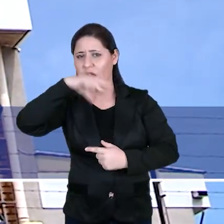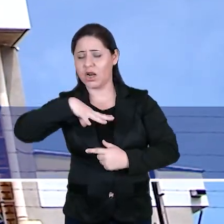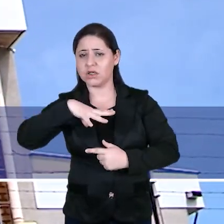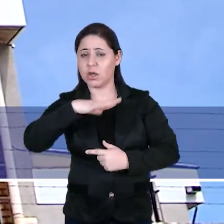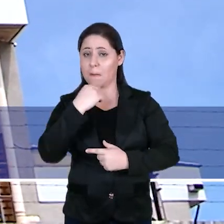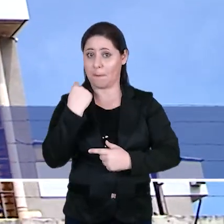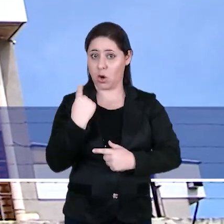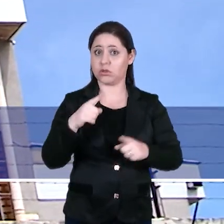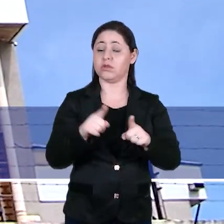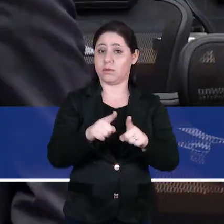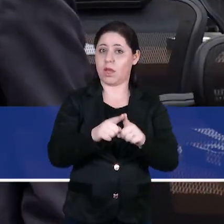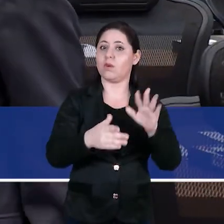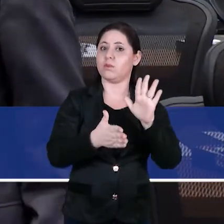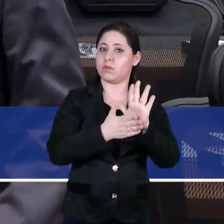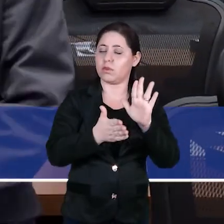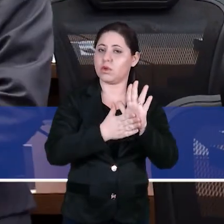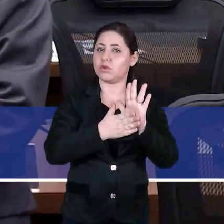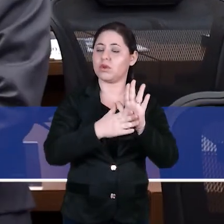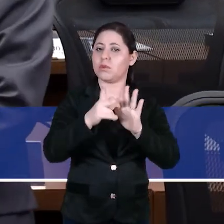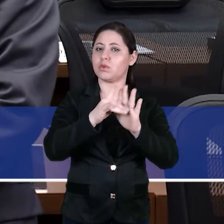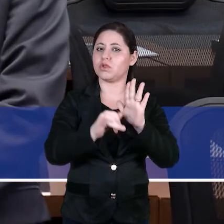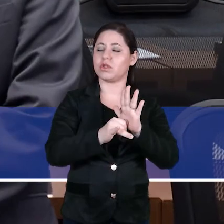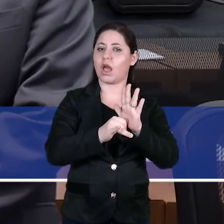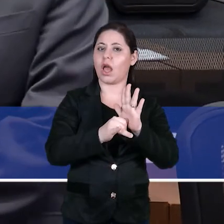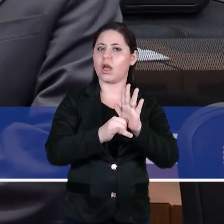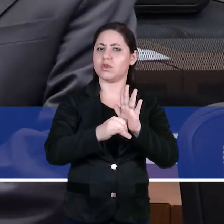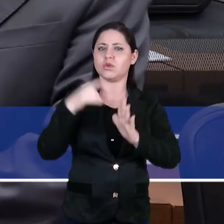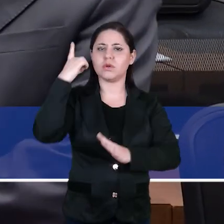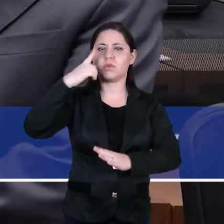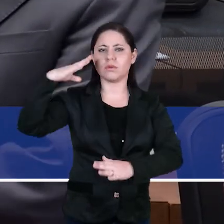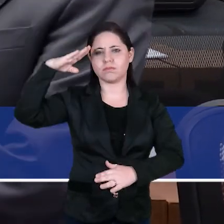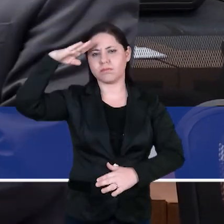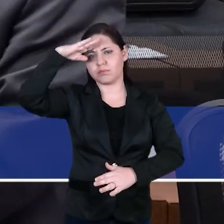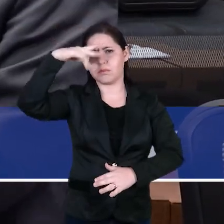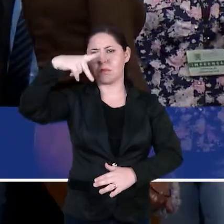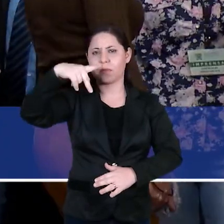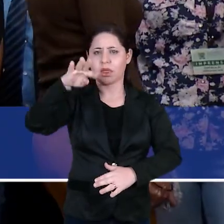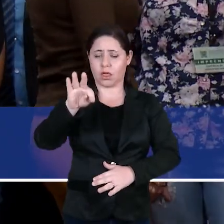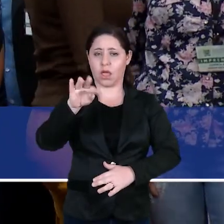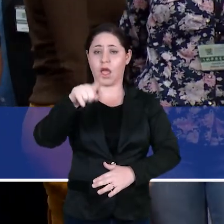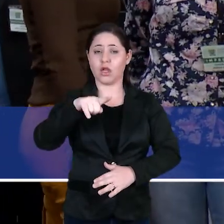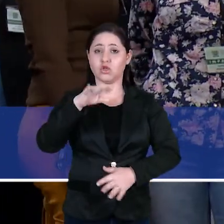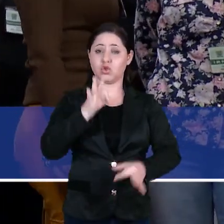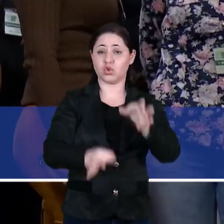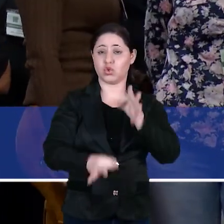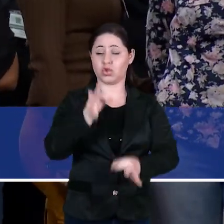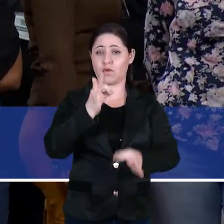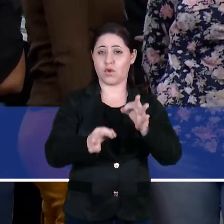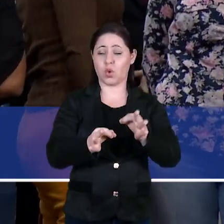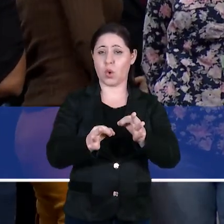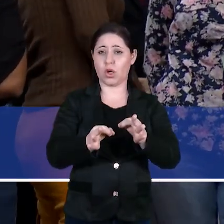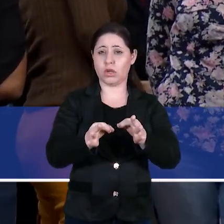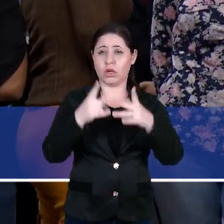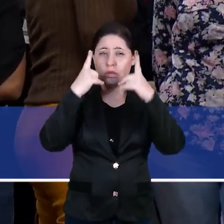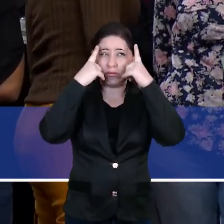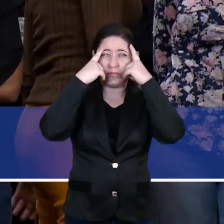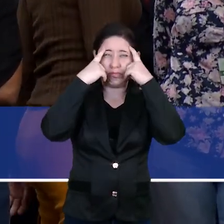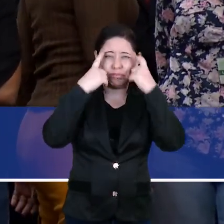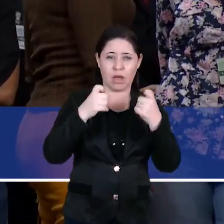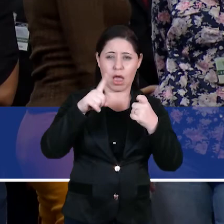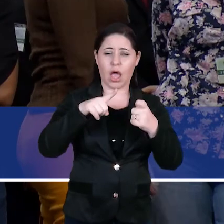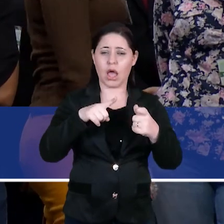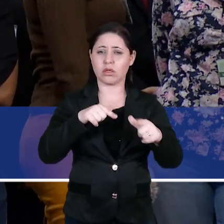de violência e de morte. O propositor do projeto, o deputado Cabo Almi, do PT, justificou que o estresse do policial